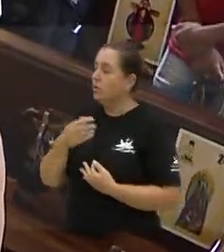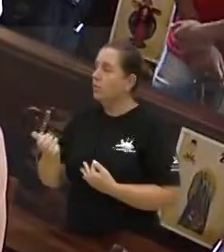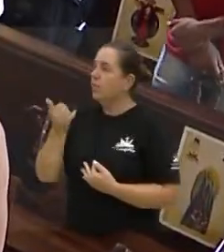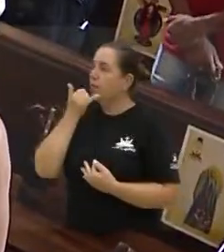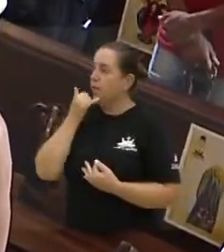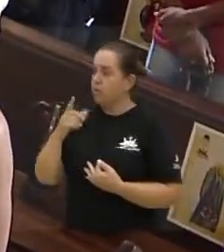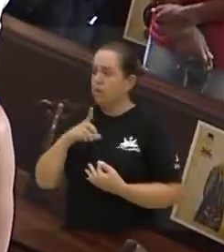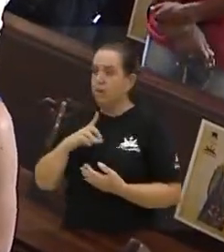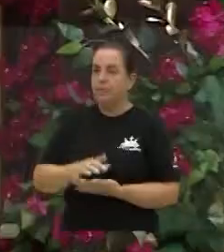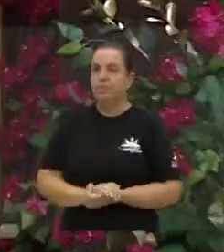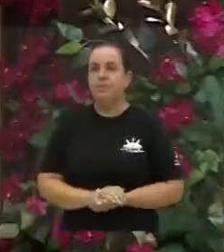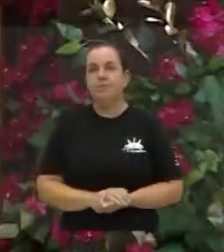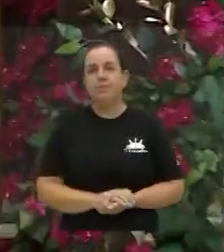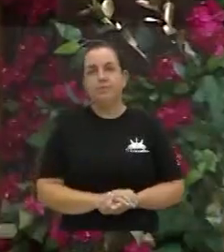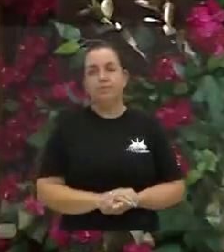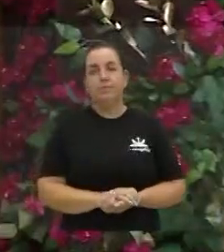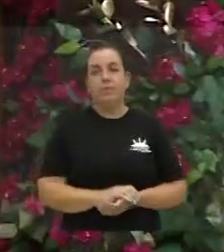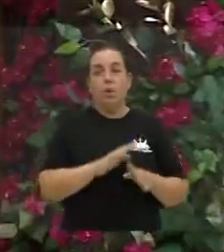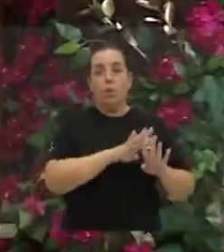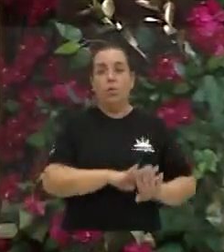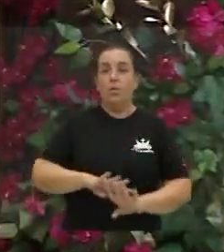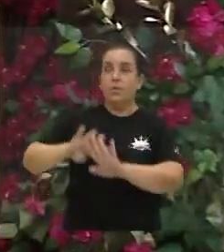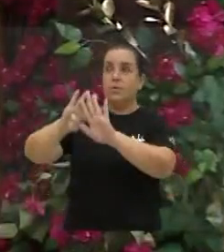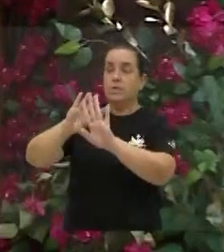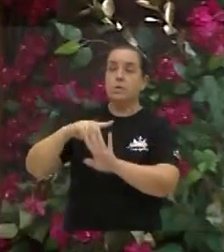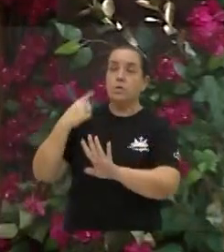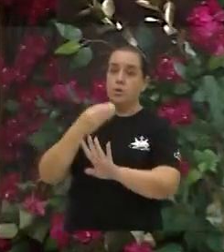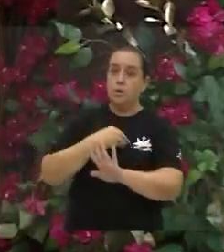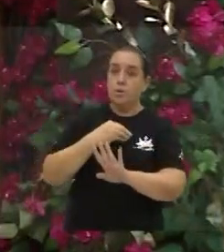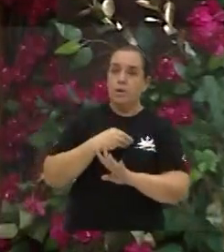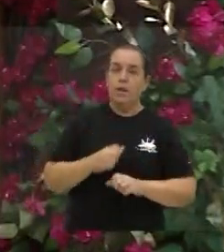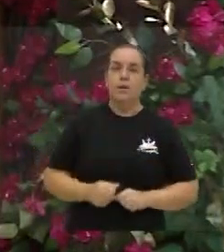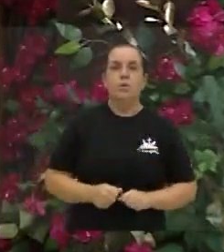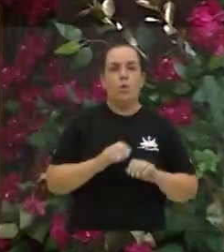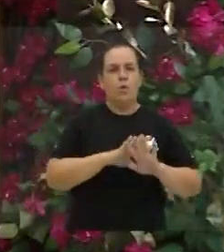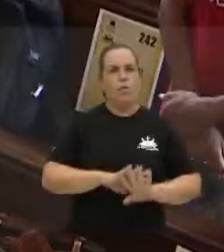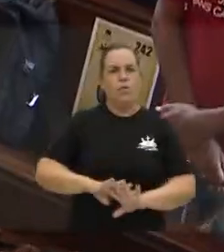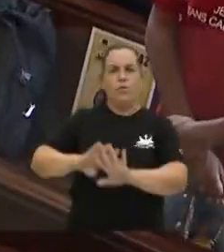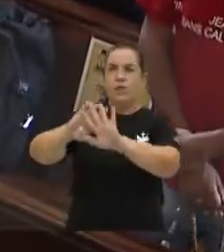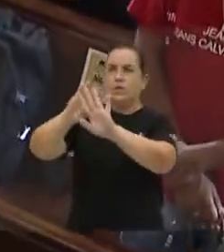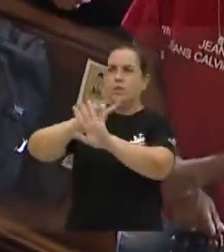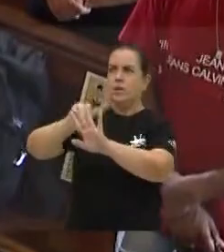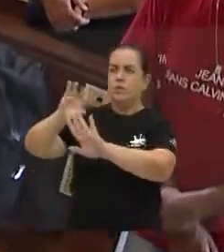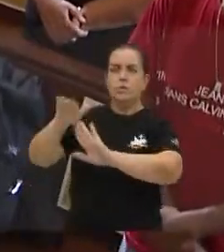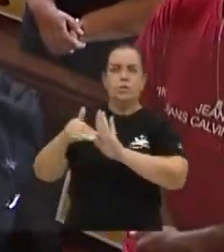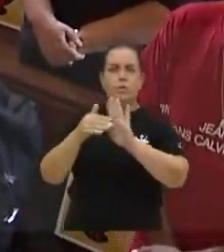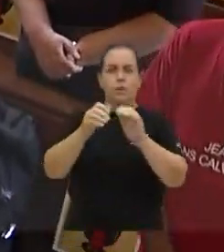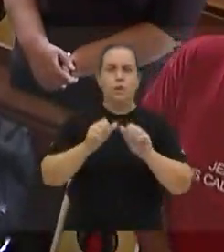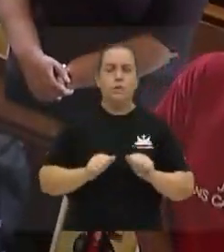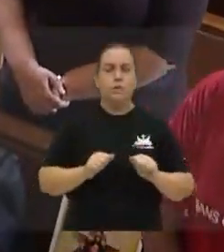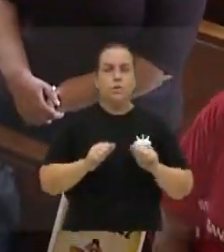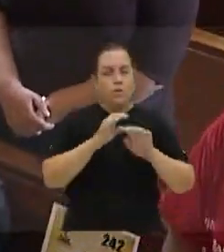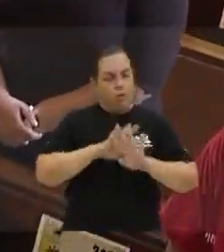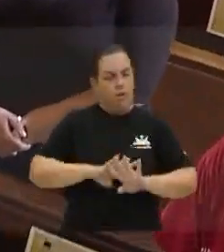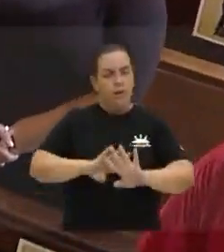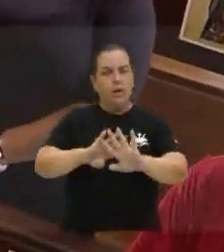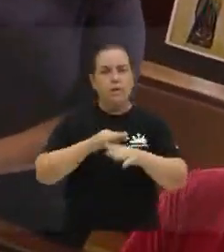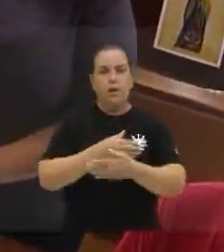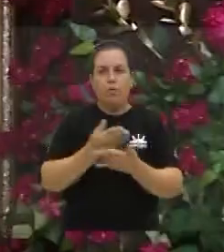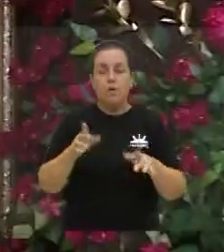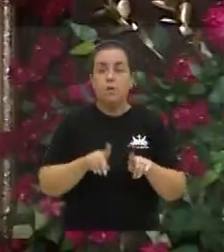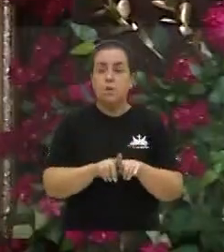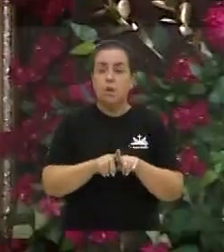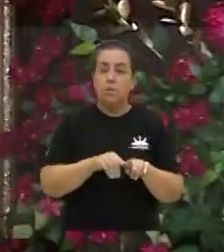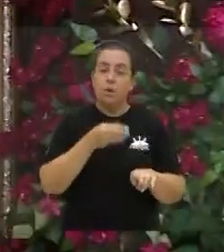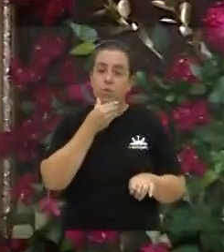tende piedade de nós. Confessemos os nossos pecados. Confesso a Deus Todo-Poderoso e